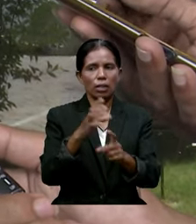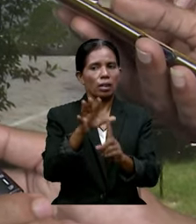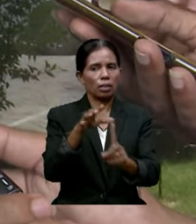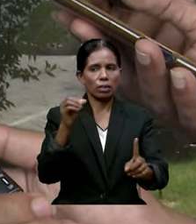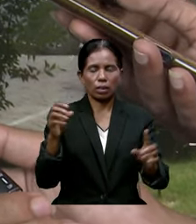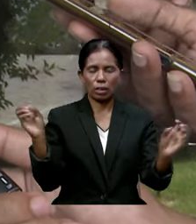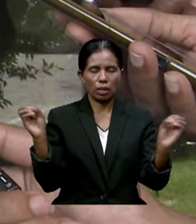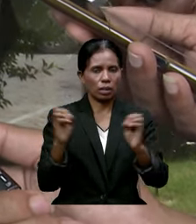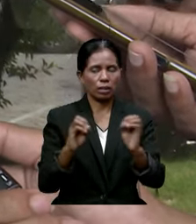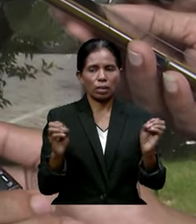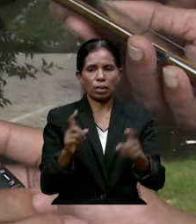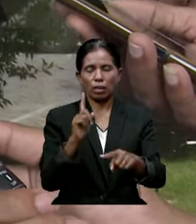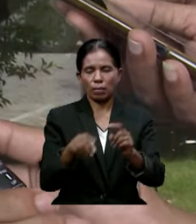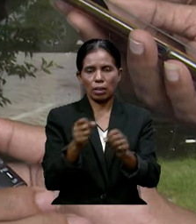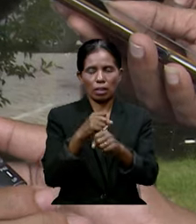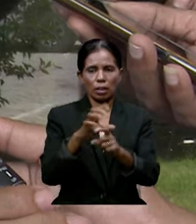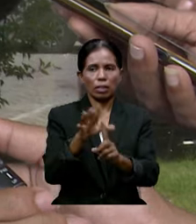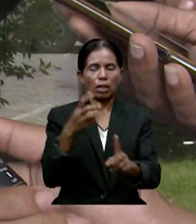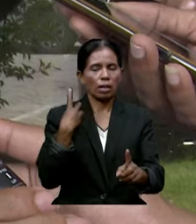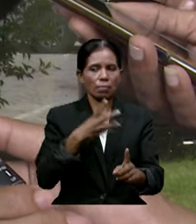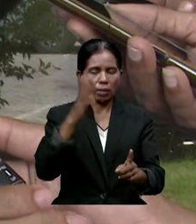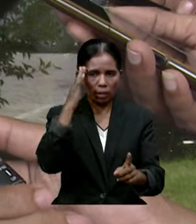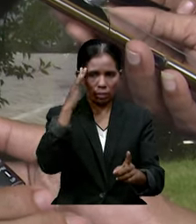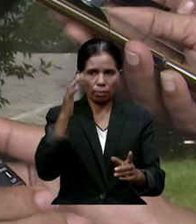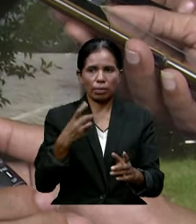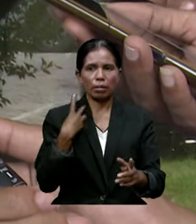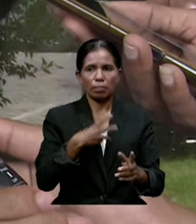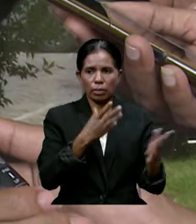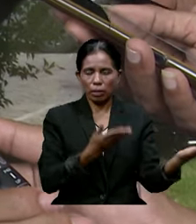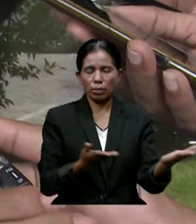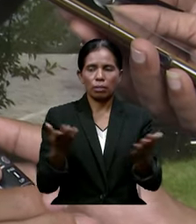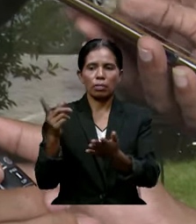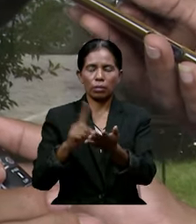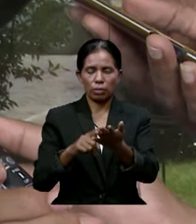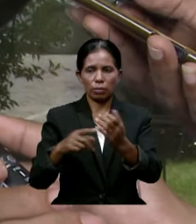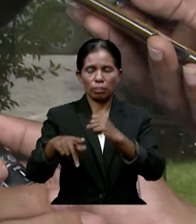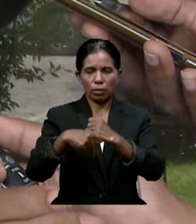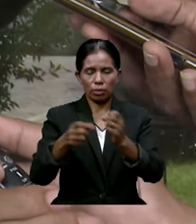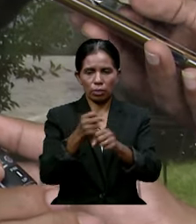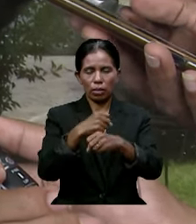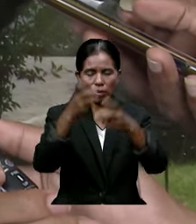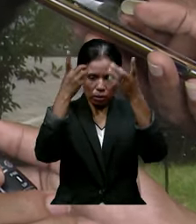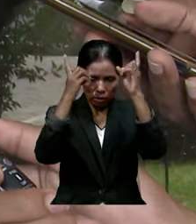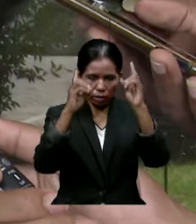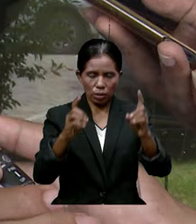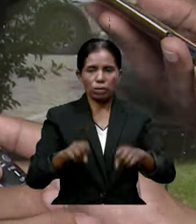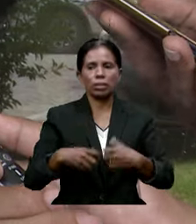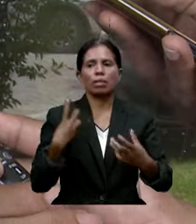iha koro mida ne antala bel hal tam ne mak ami hanu eng katane ami si lur felme diskuti bankara udi hal decisão o eng nusa ma tu